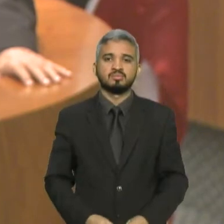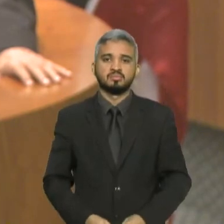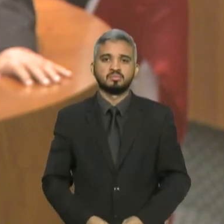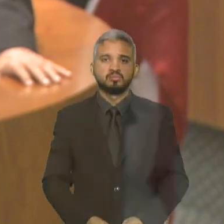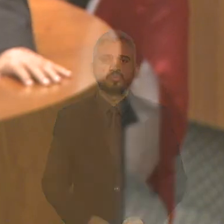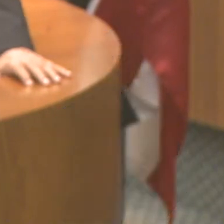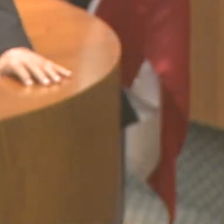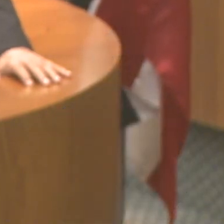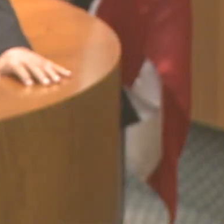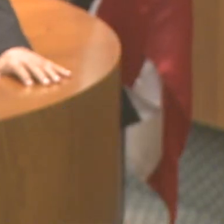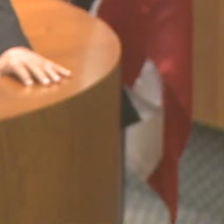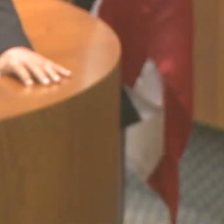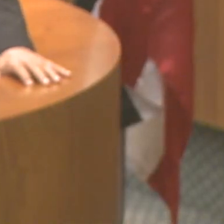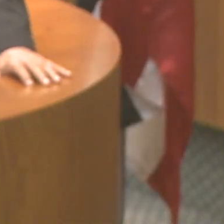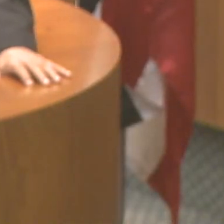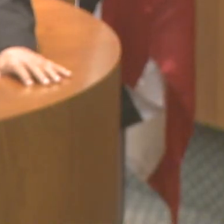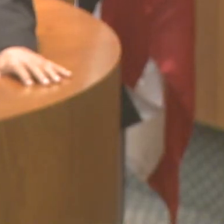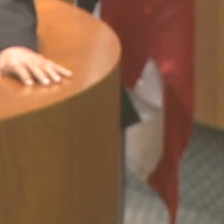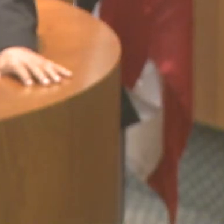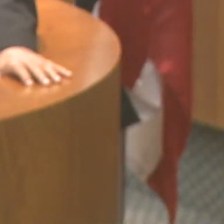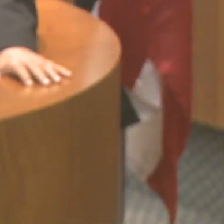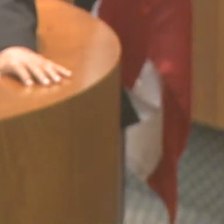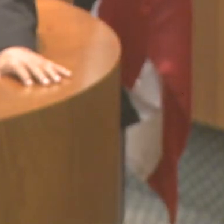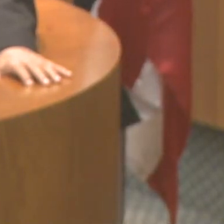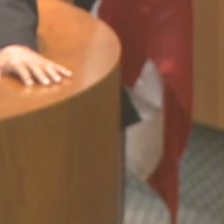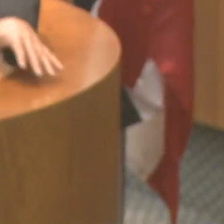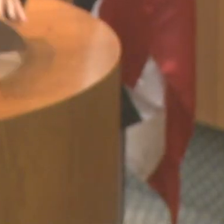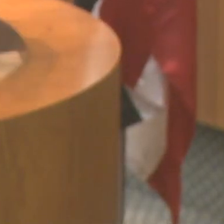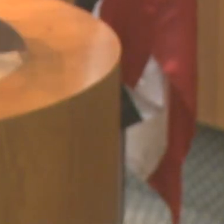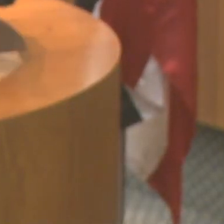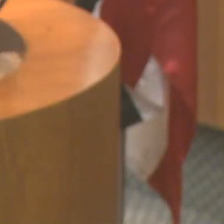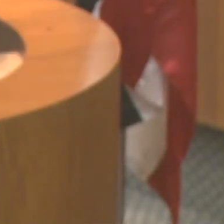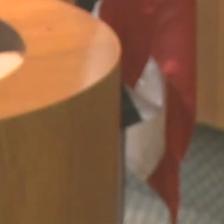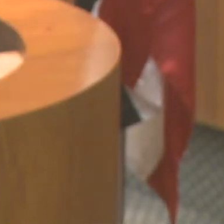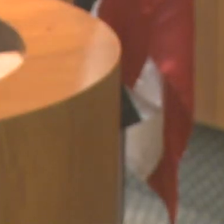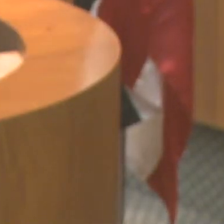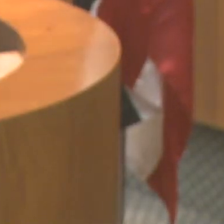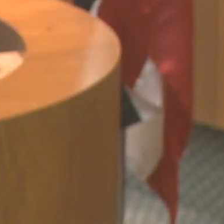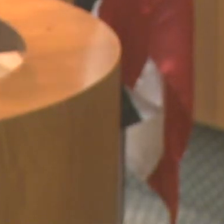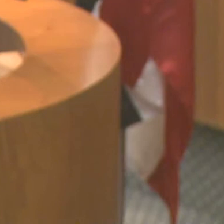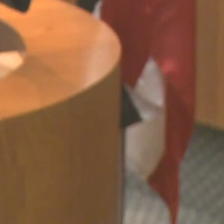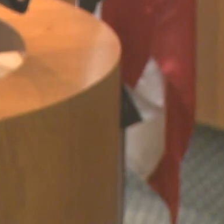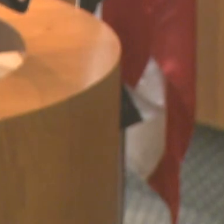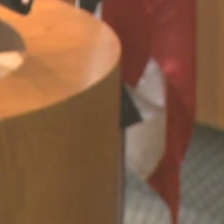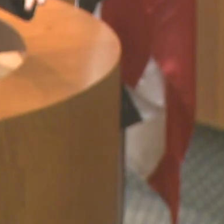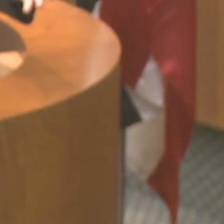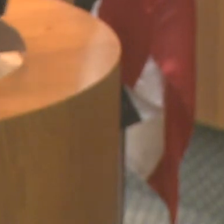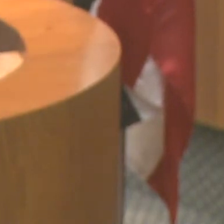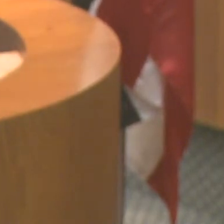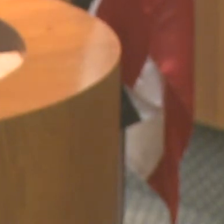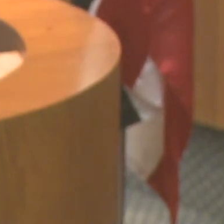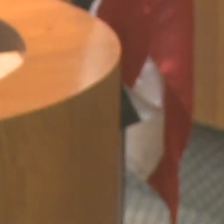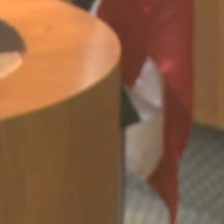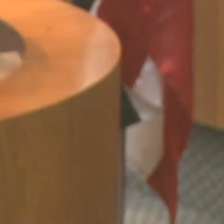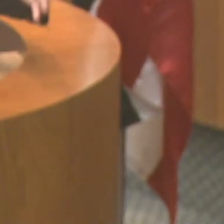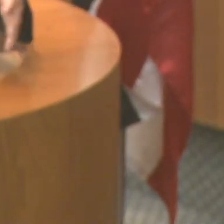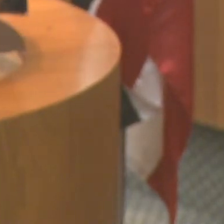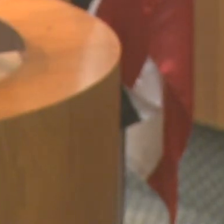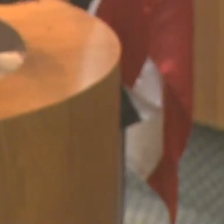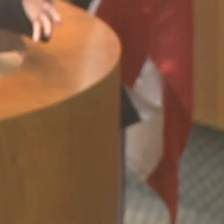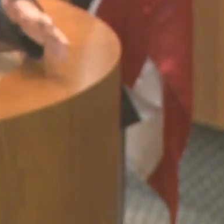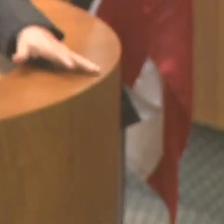a Riachão, a esse assentamento, e lá discutimos, além das necessidades básicas daquele povo,